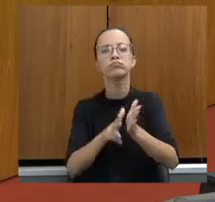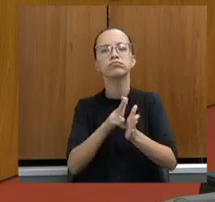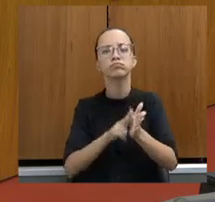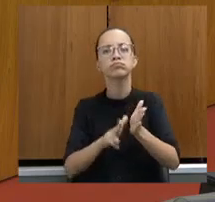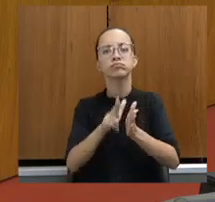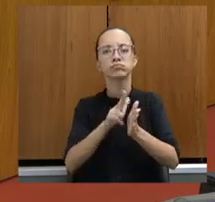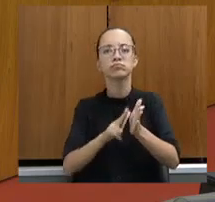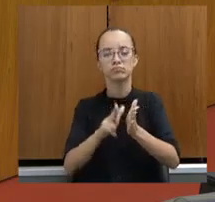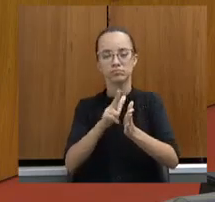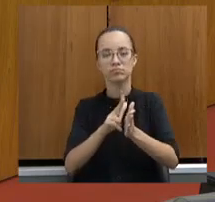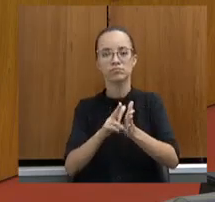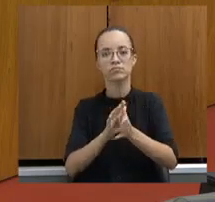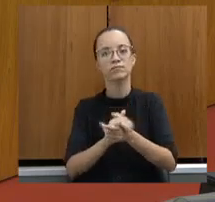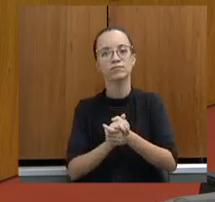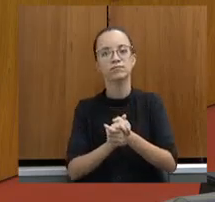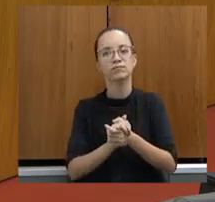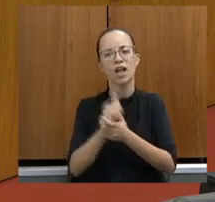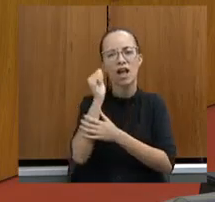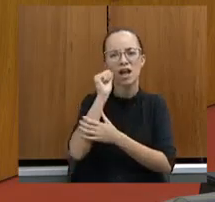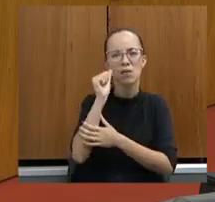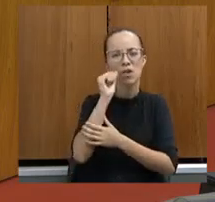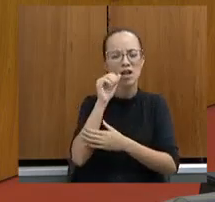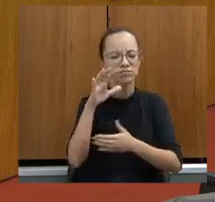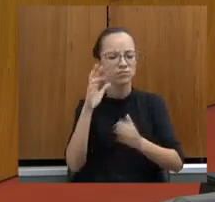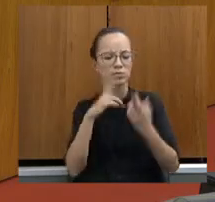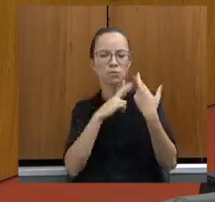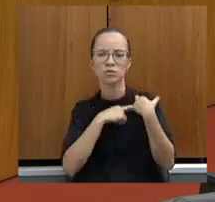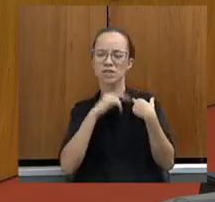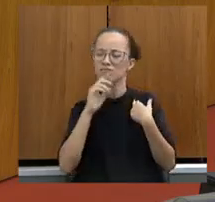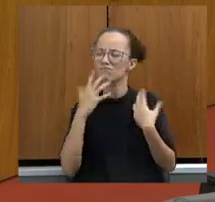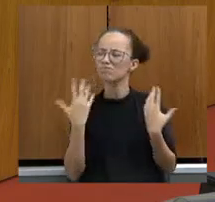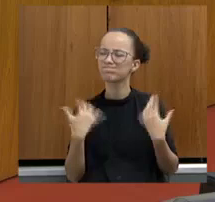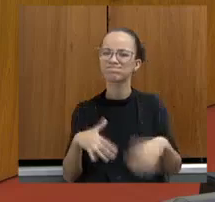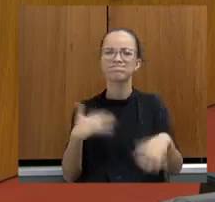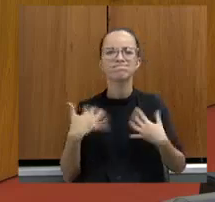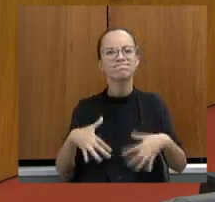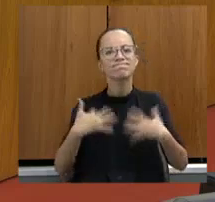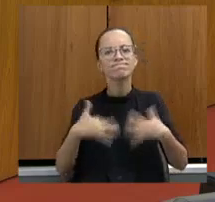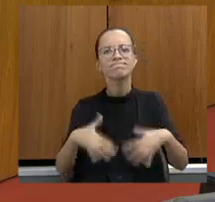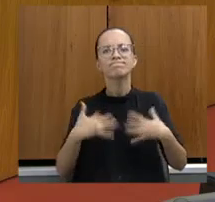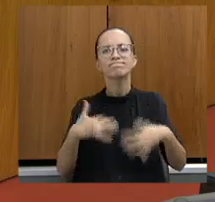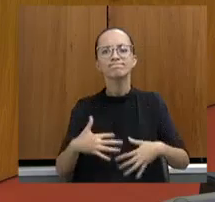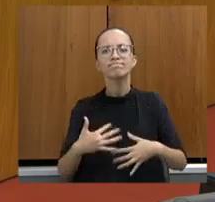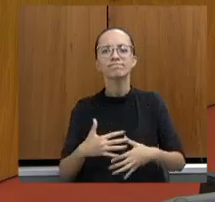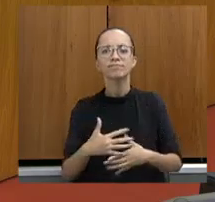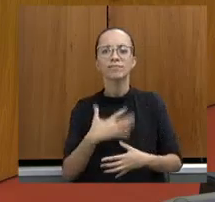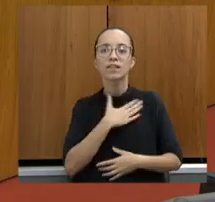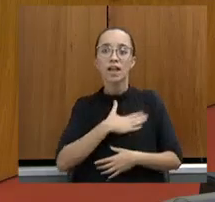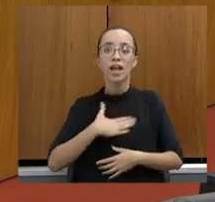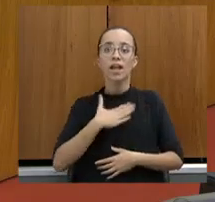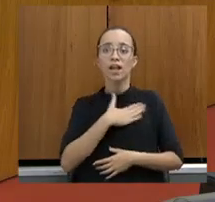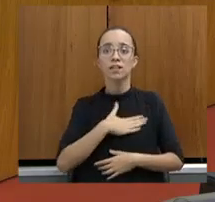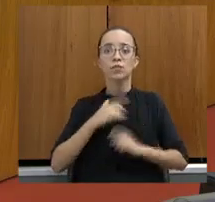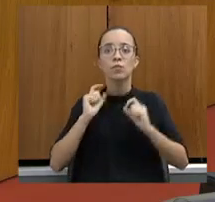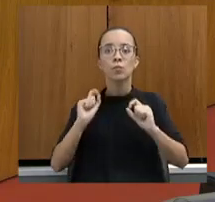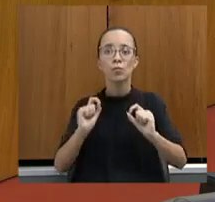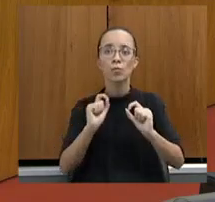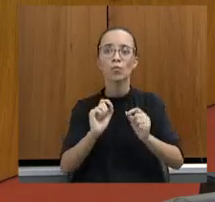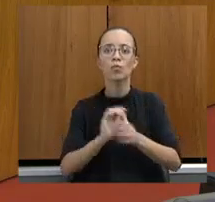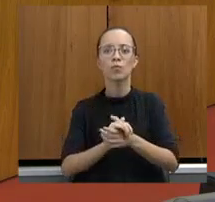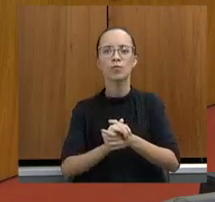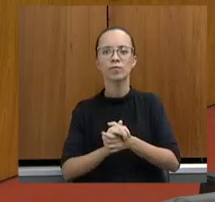Silveira ela é brilhante ela foi da inventa aliança da rede e agrada todo o